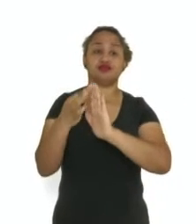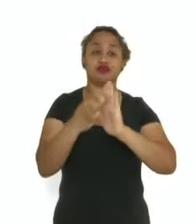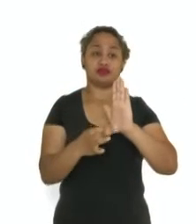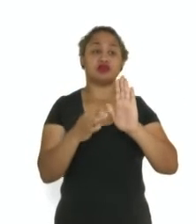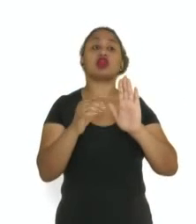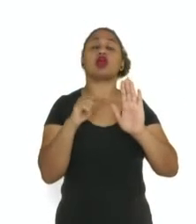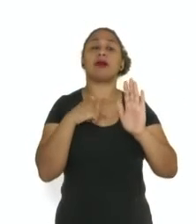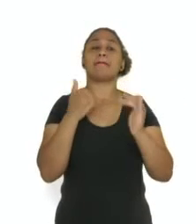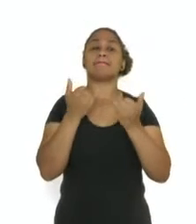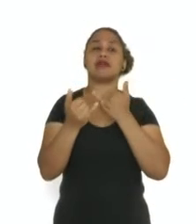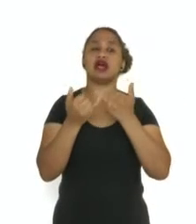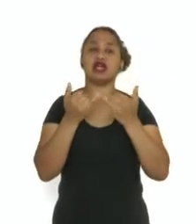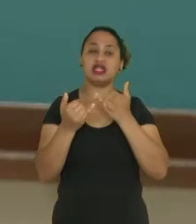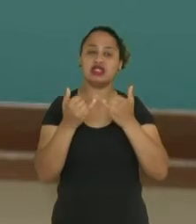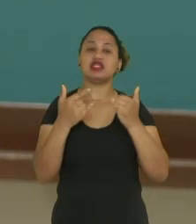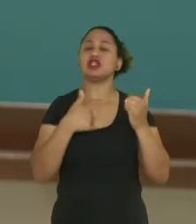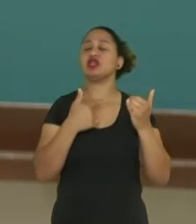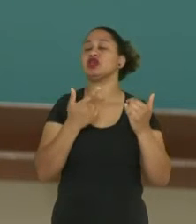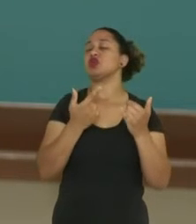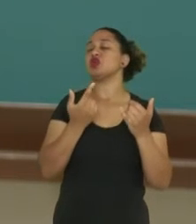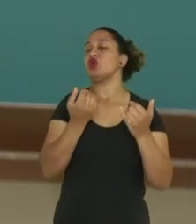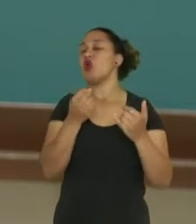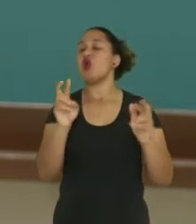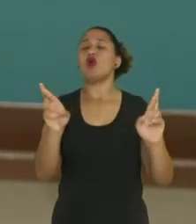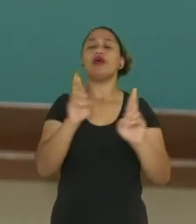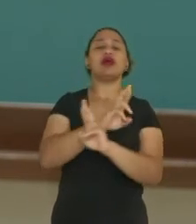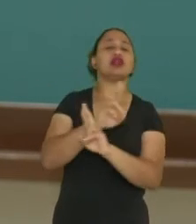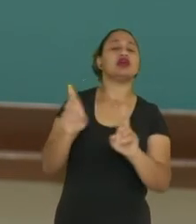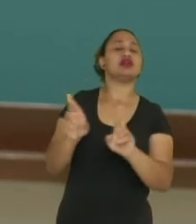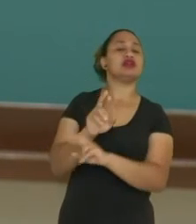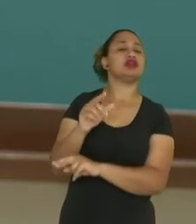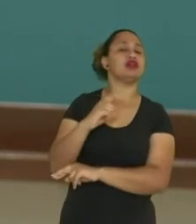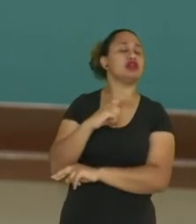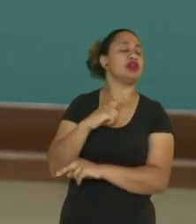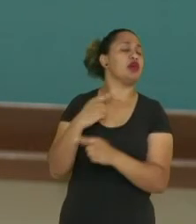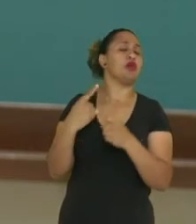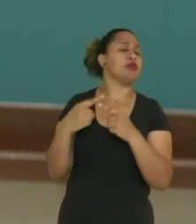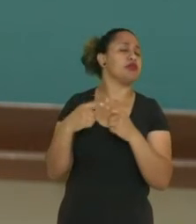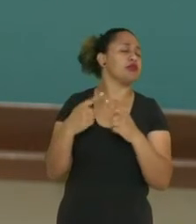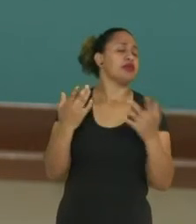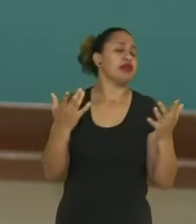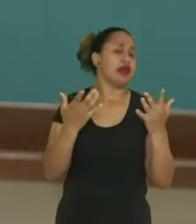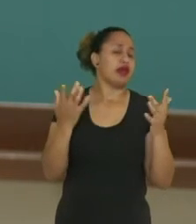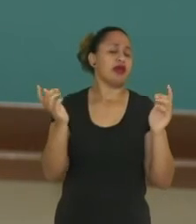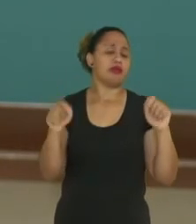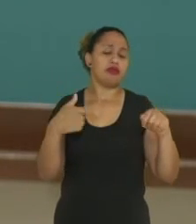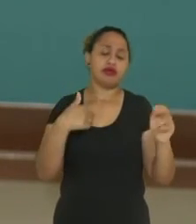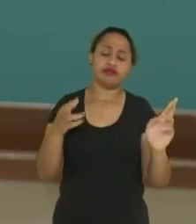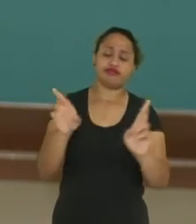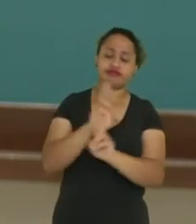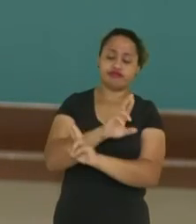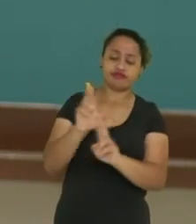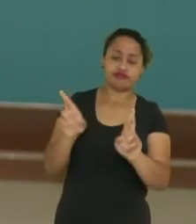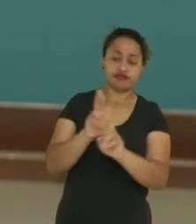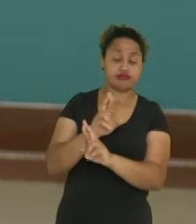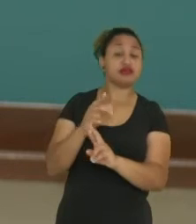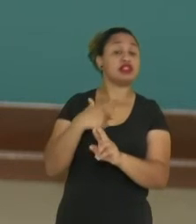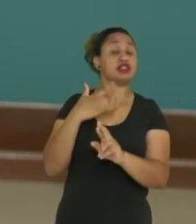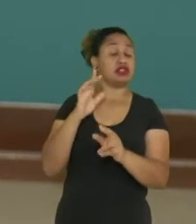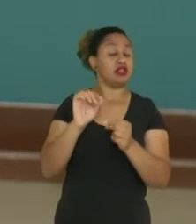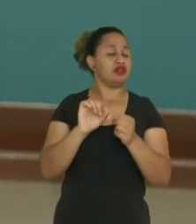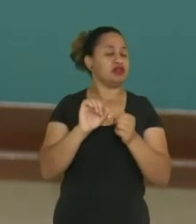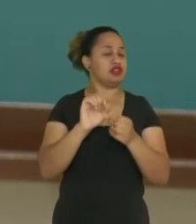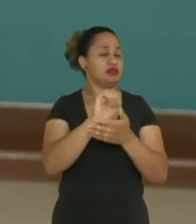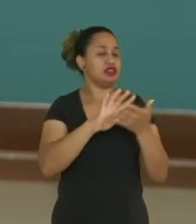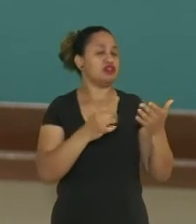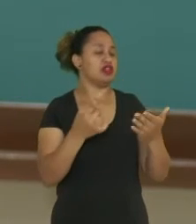textos apresentam semelhanças ou correlações? Porque eles podem ser relacionados como fizemos no exercício